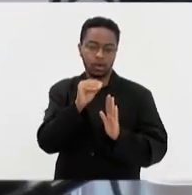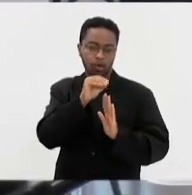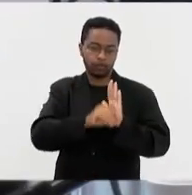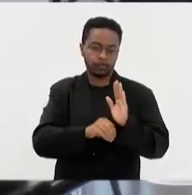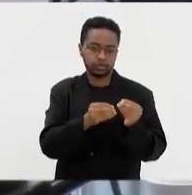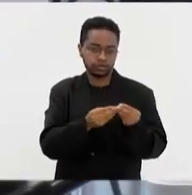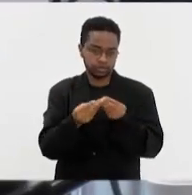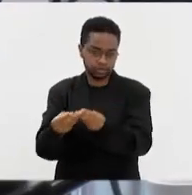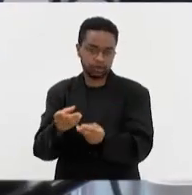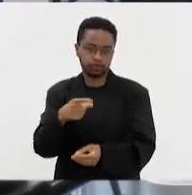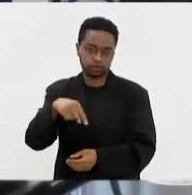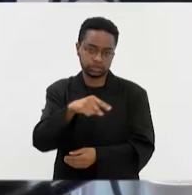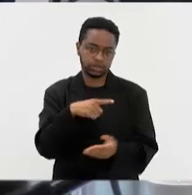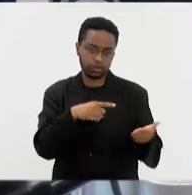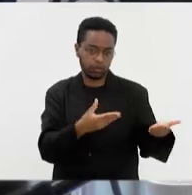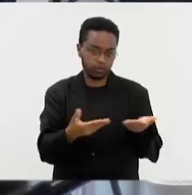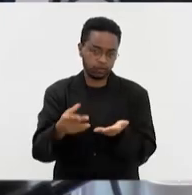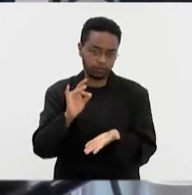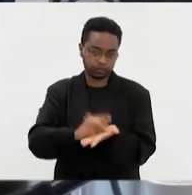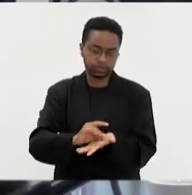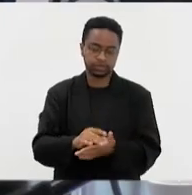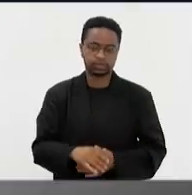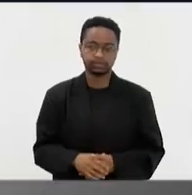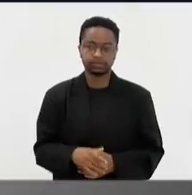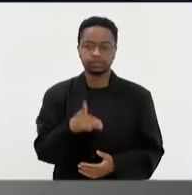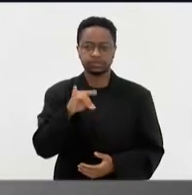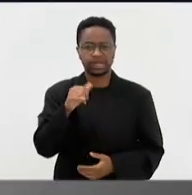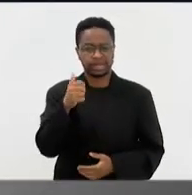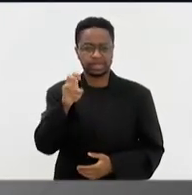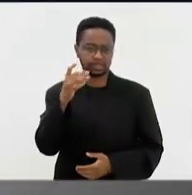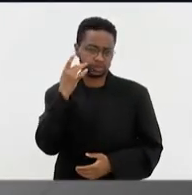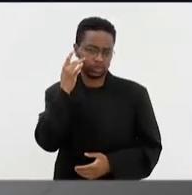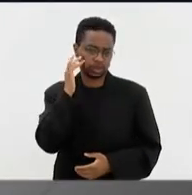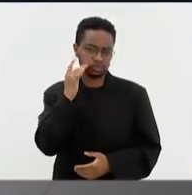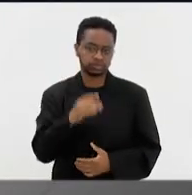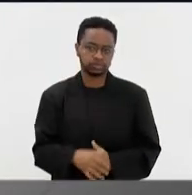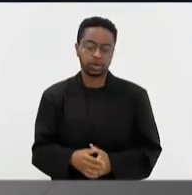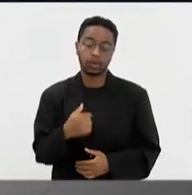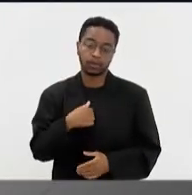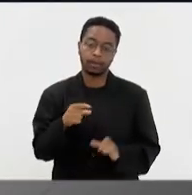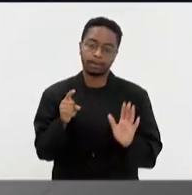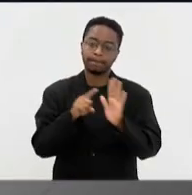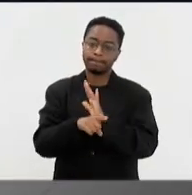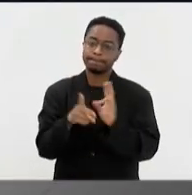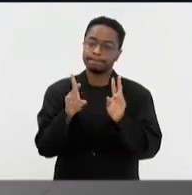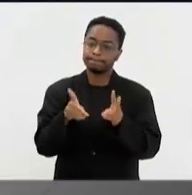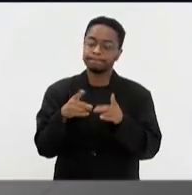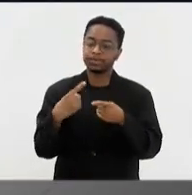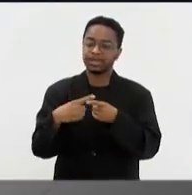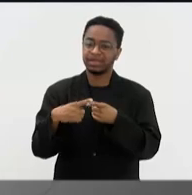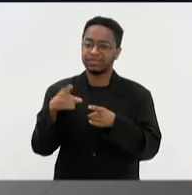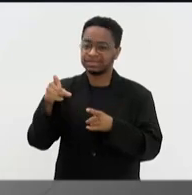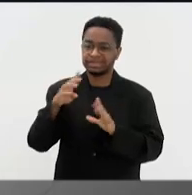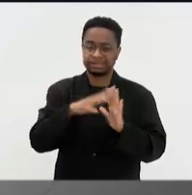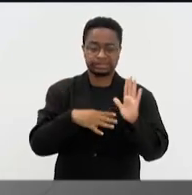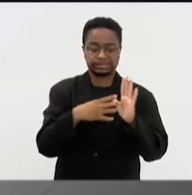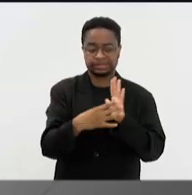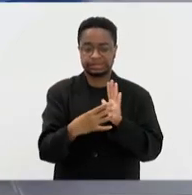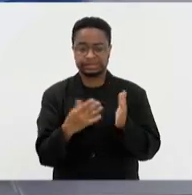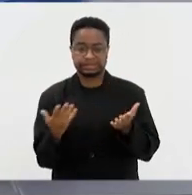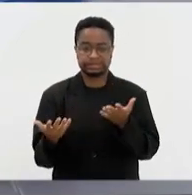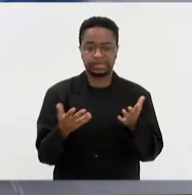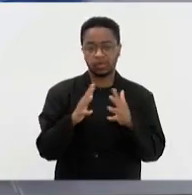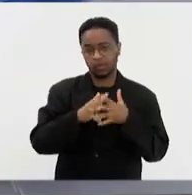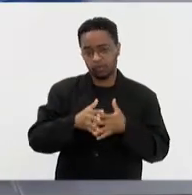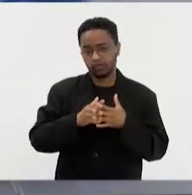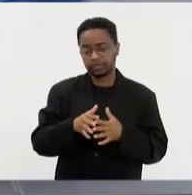tá? Vai ser dia 15. Não, acho que eu ia fazer a mesma pergunta, porque a sua agenda e a agenda de todas nós é muito